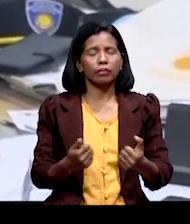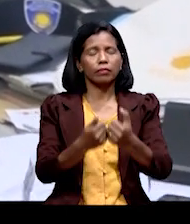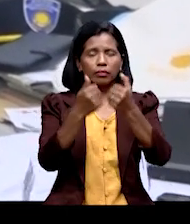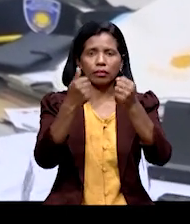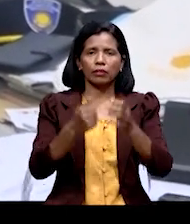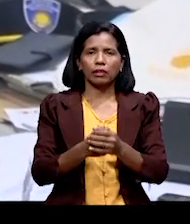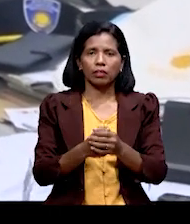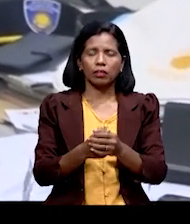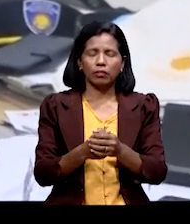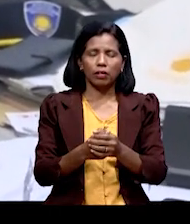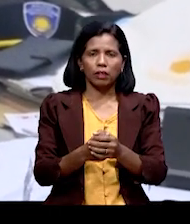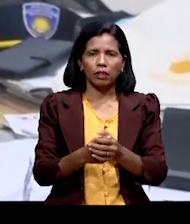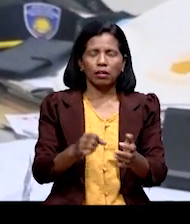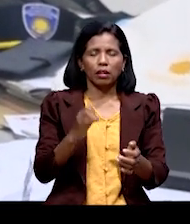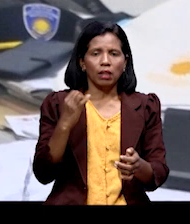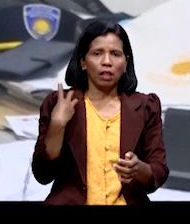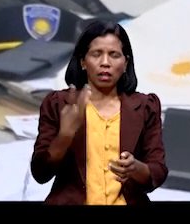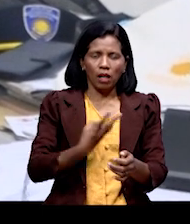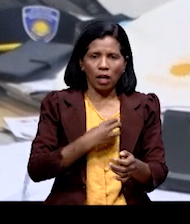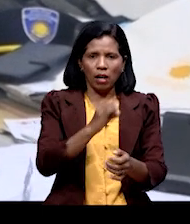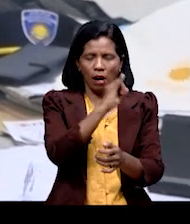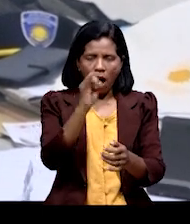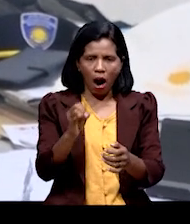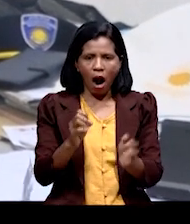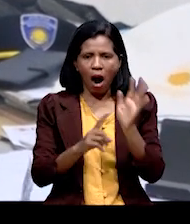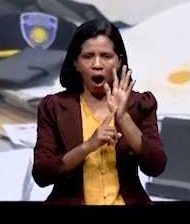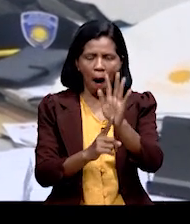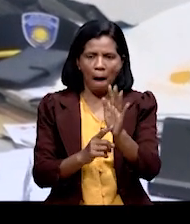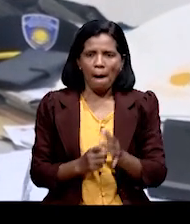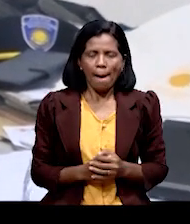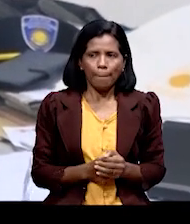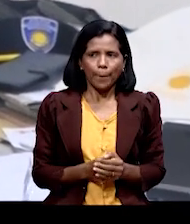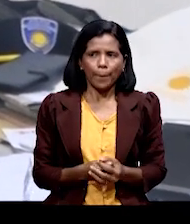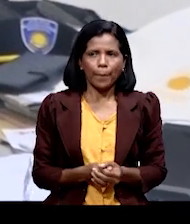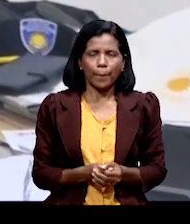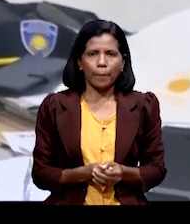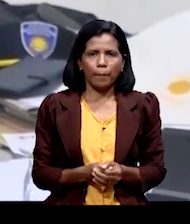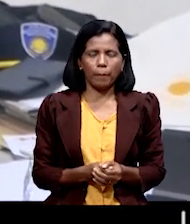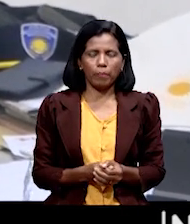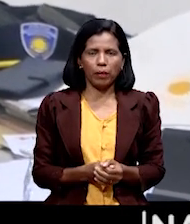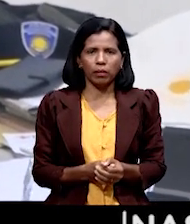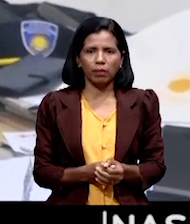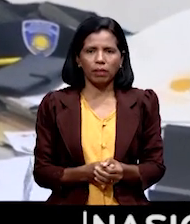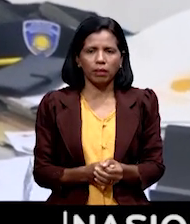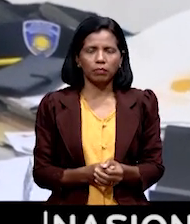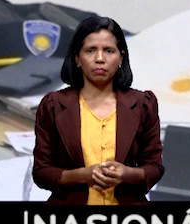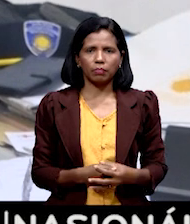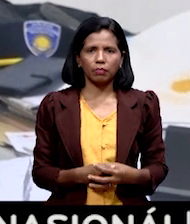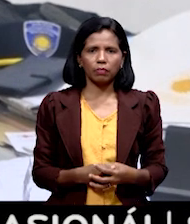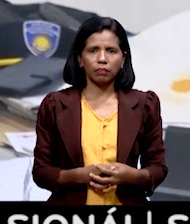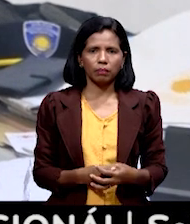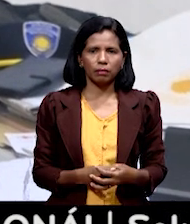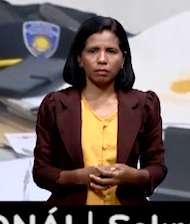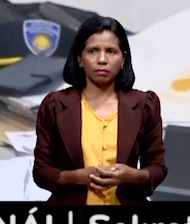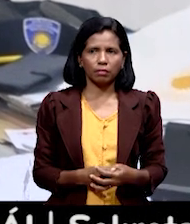ni investigação ba atende ne numero ki. Mai be iha lorong bot Natal ia acidente fatal, mana